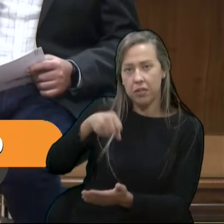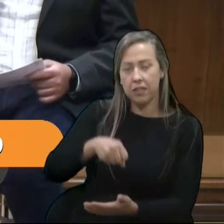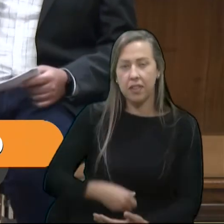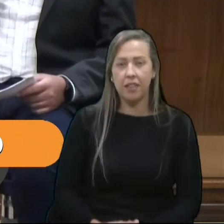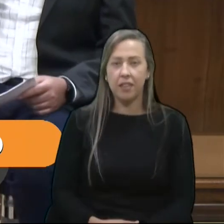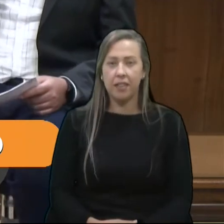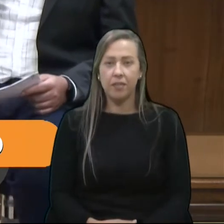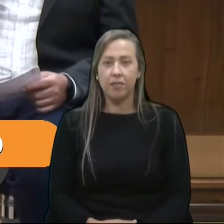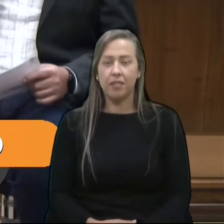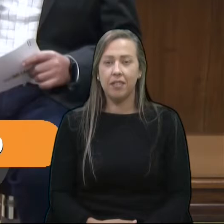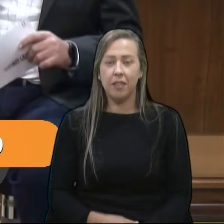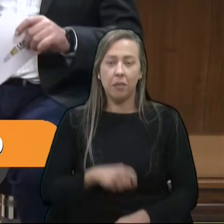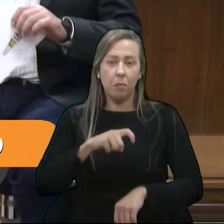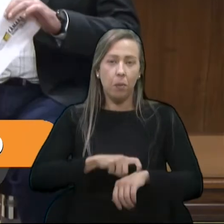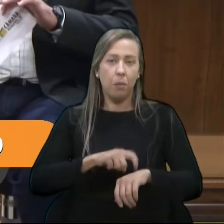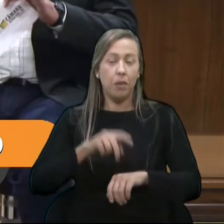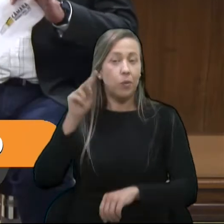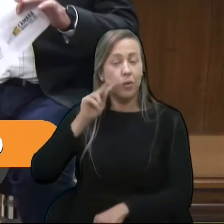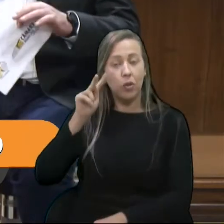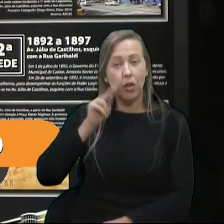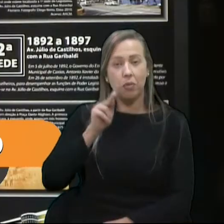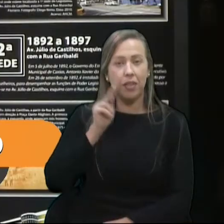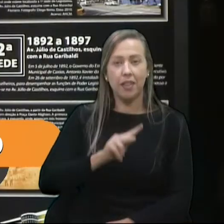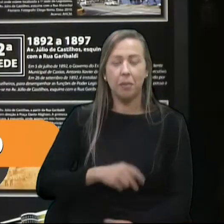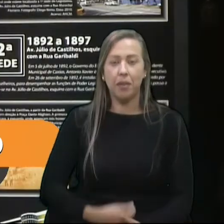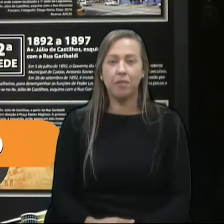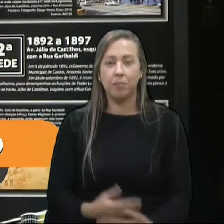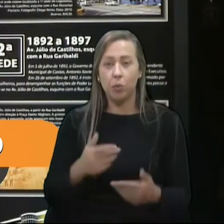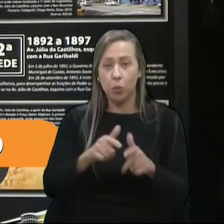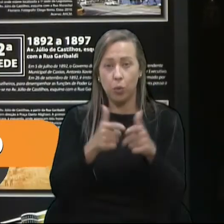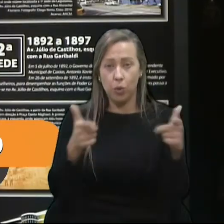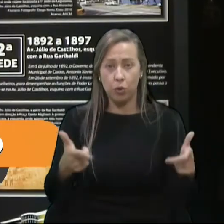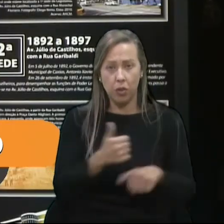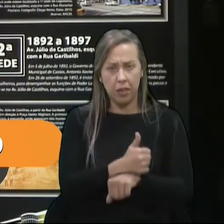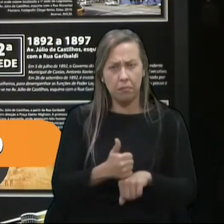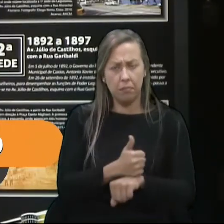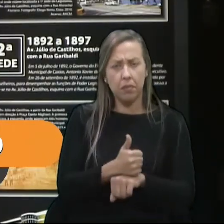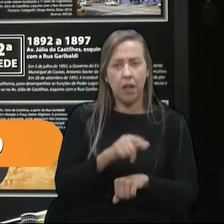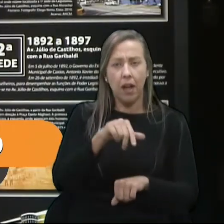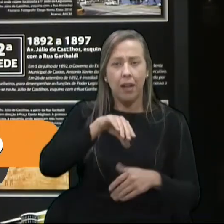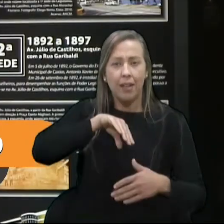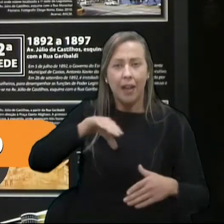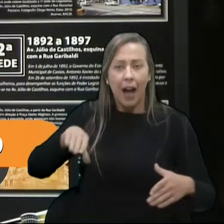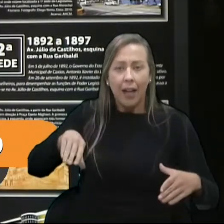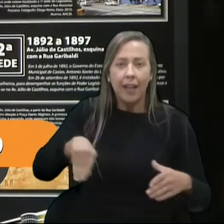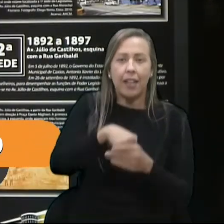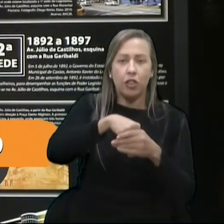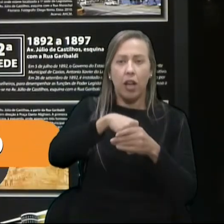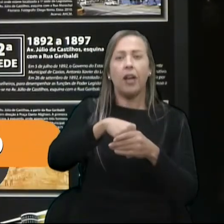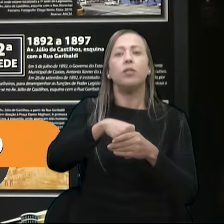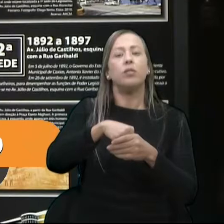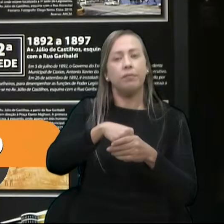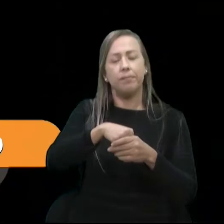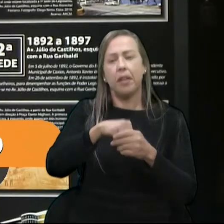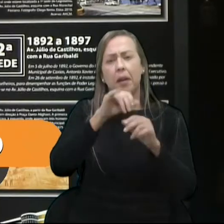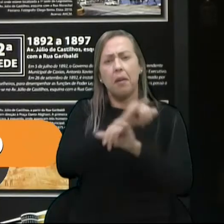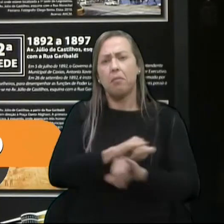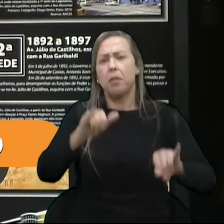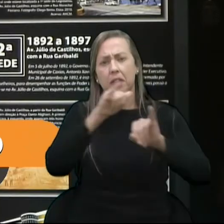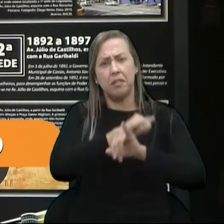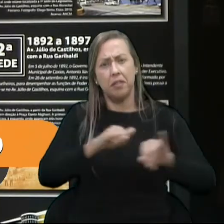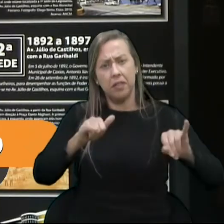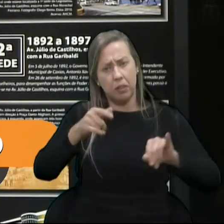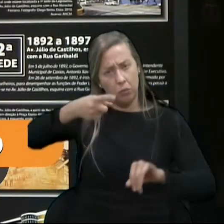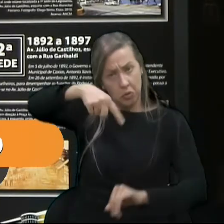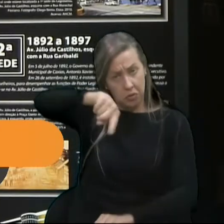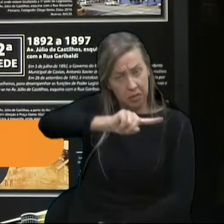tivemos momentos históricos em que o jornalismo precisou ser, digamos assim, engajado. Nas manifestações de